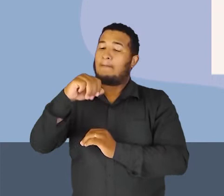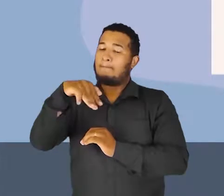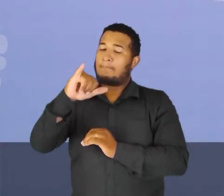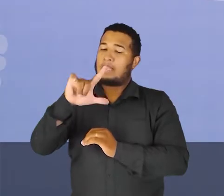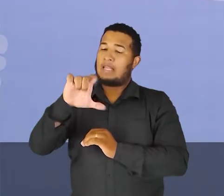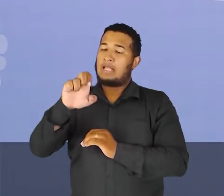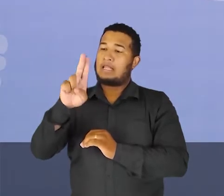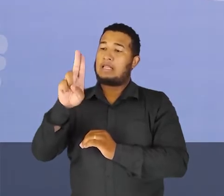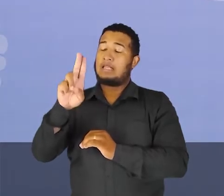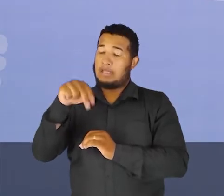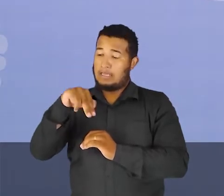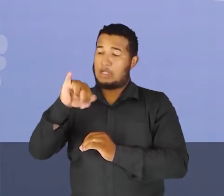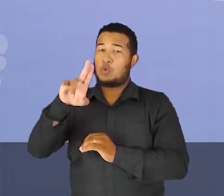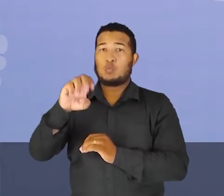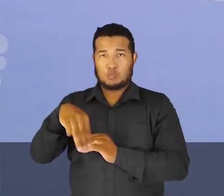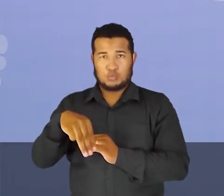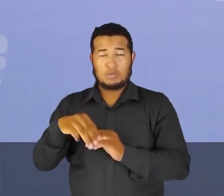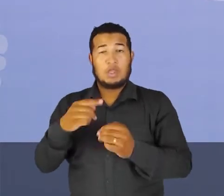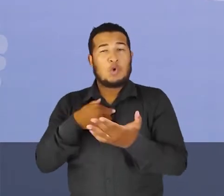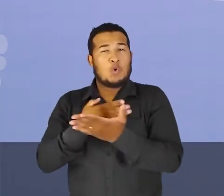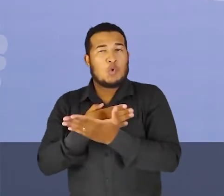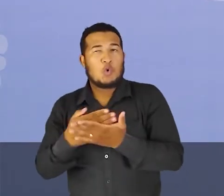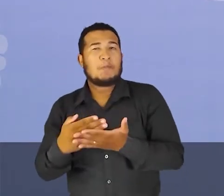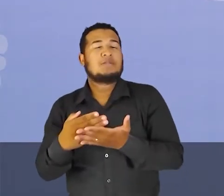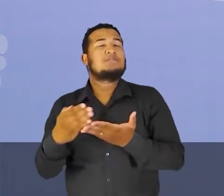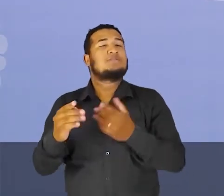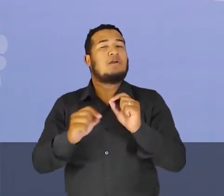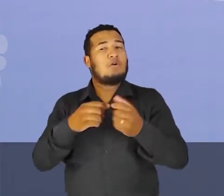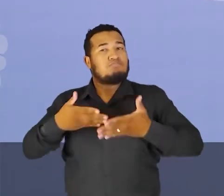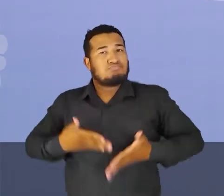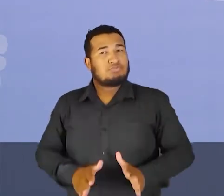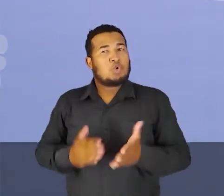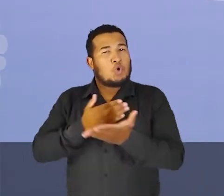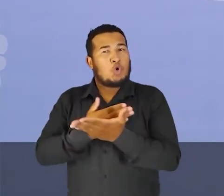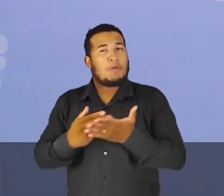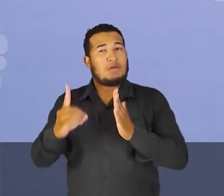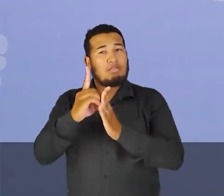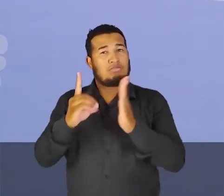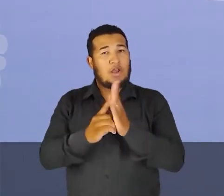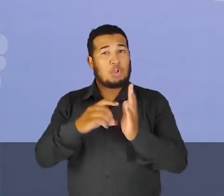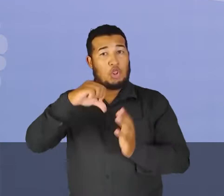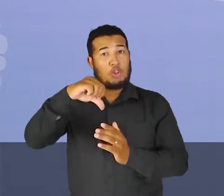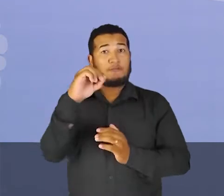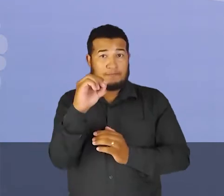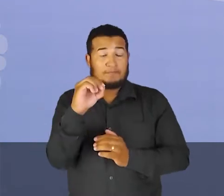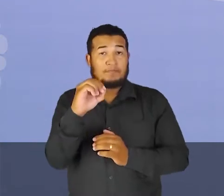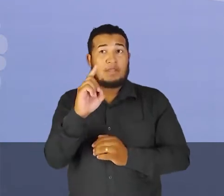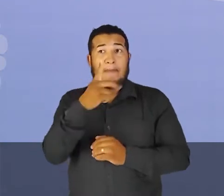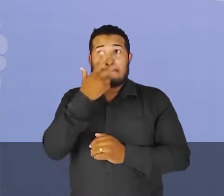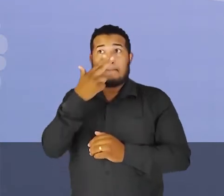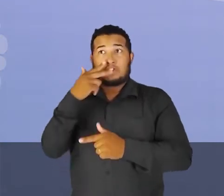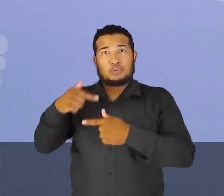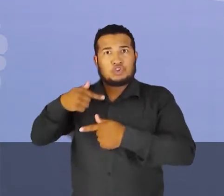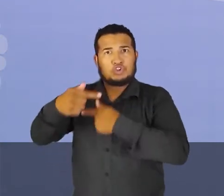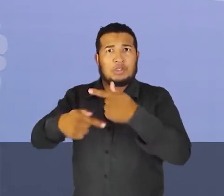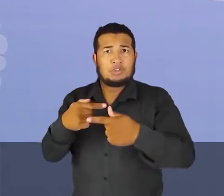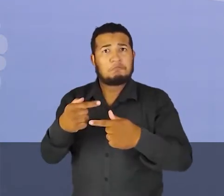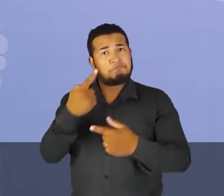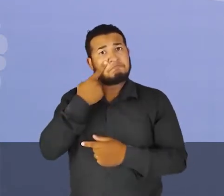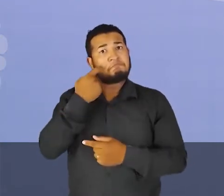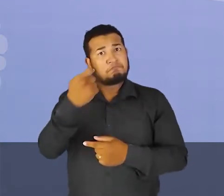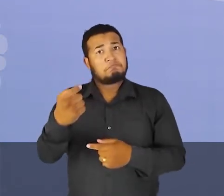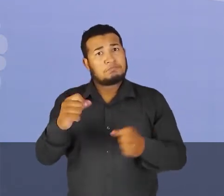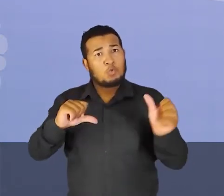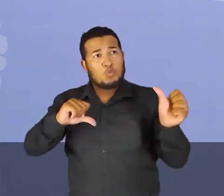né, é a minha geração, por exemplo. Eu nasci no início dos anos 90, então ainda estou dentro dessa geração, e é uma geração que faz uma transição